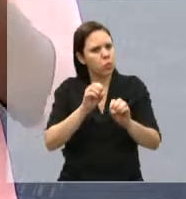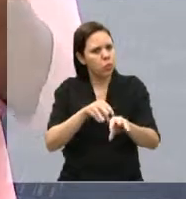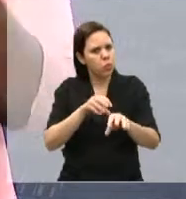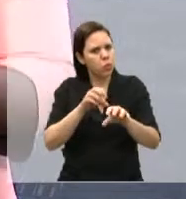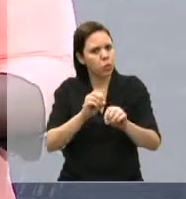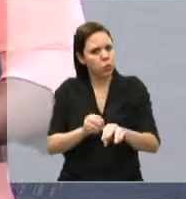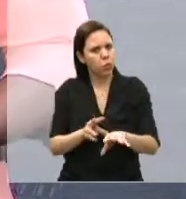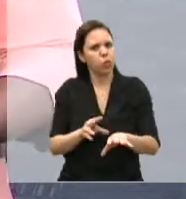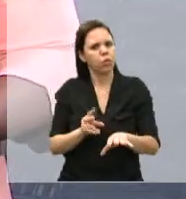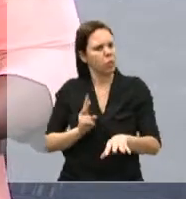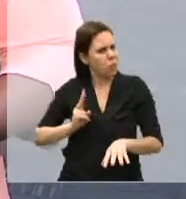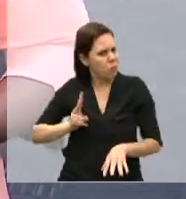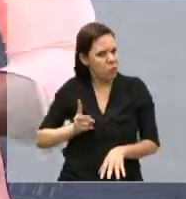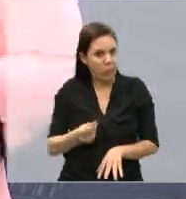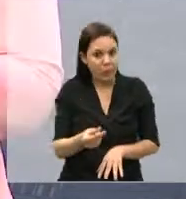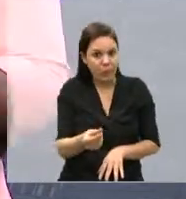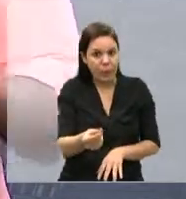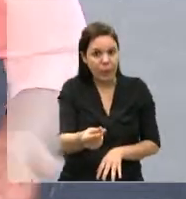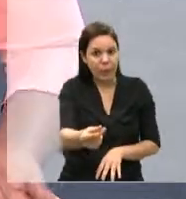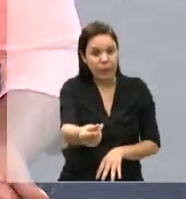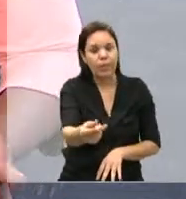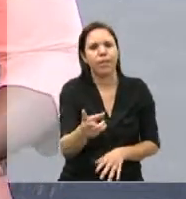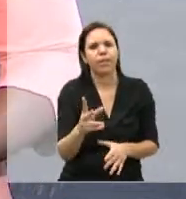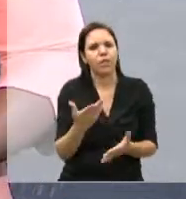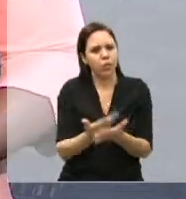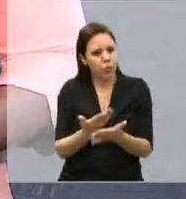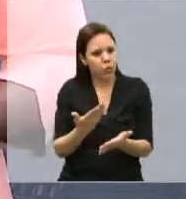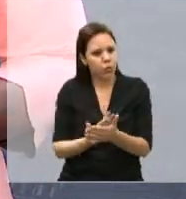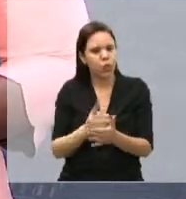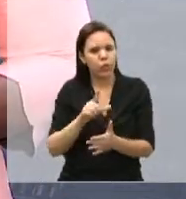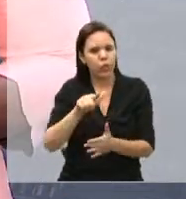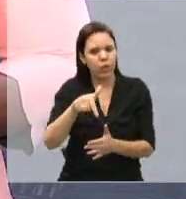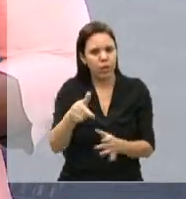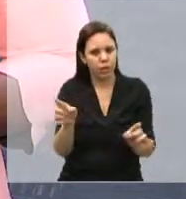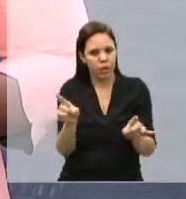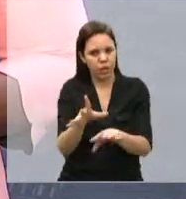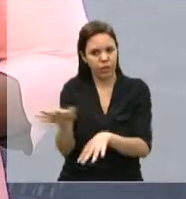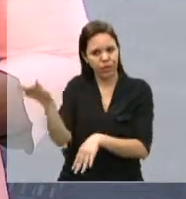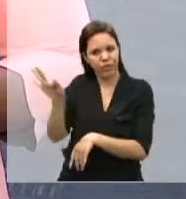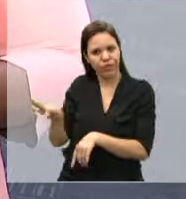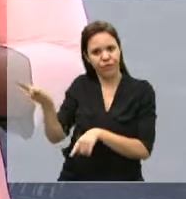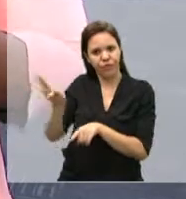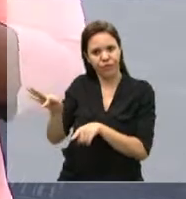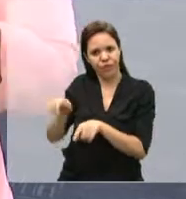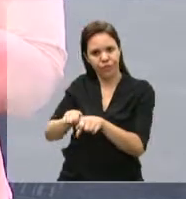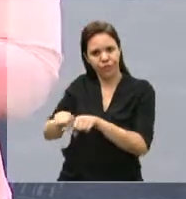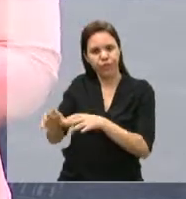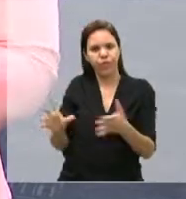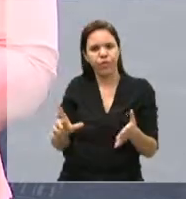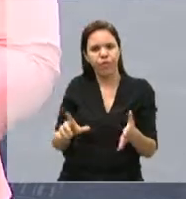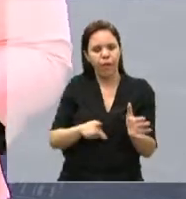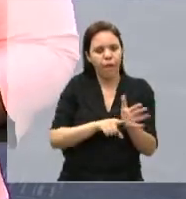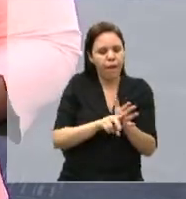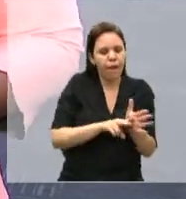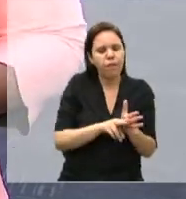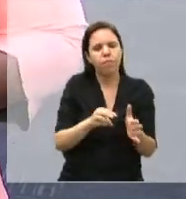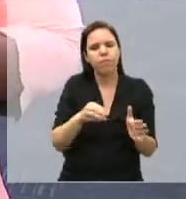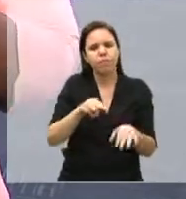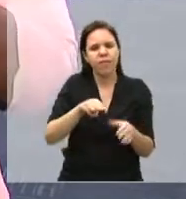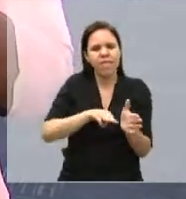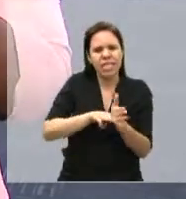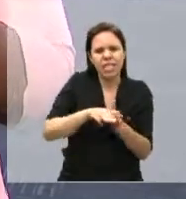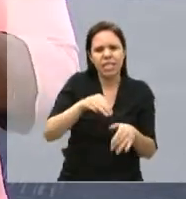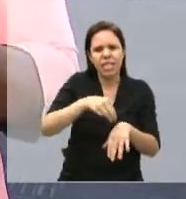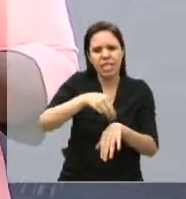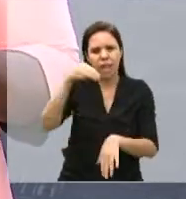Educação sem ponto final. Continuar estudando mesmo depois de terminar a faculdade. Ir atrás de um mestrado, doutorado ou